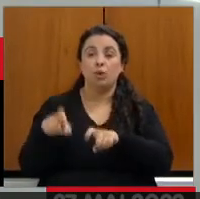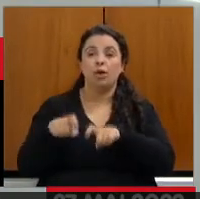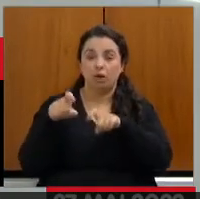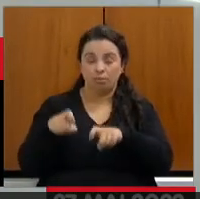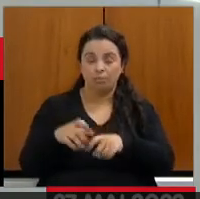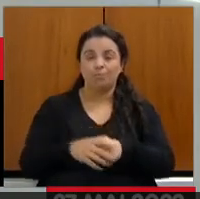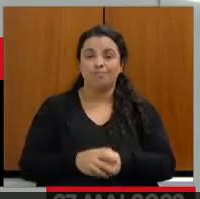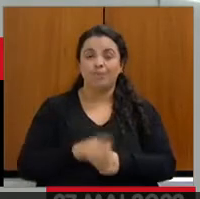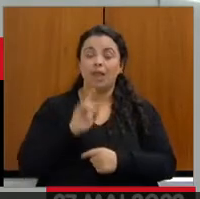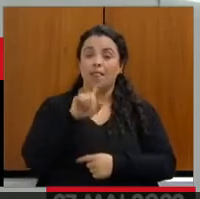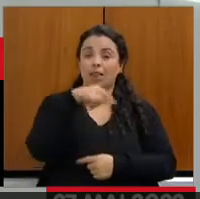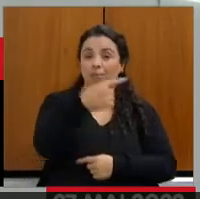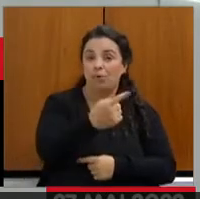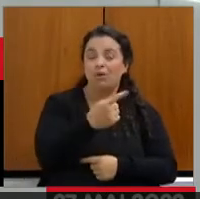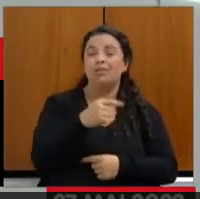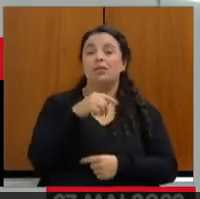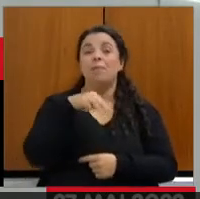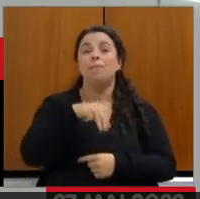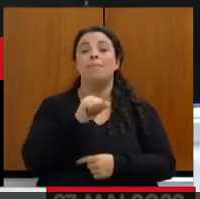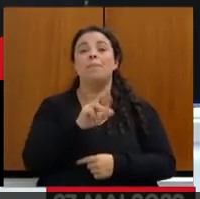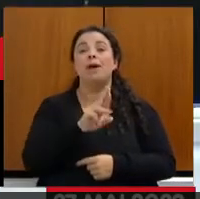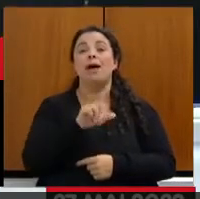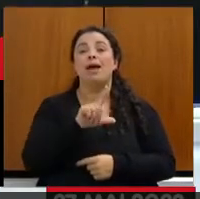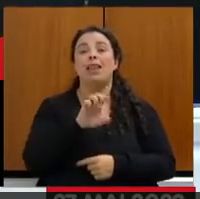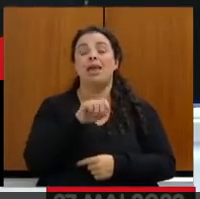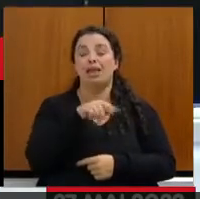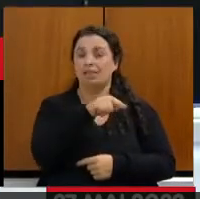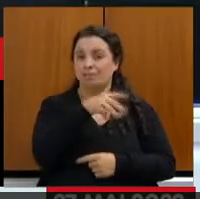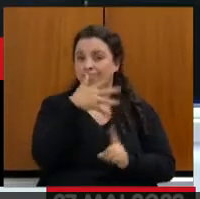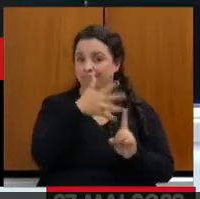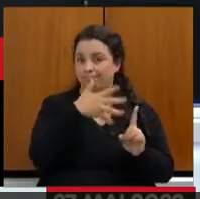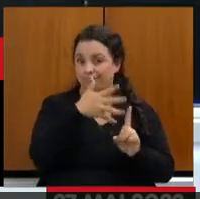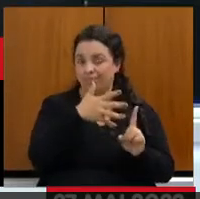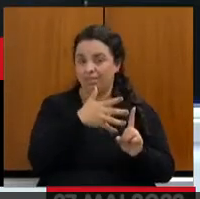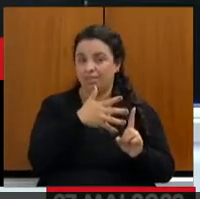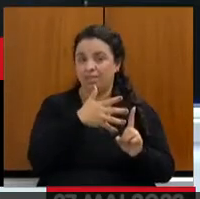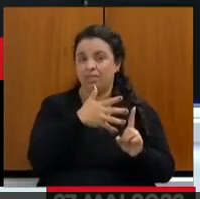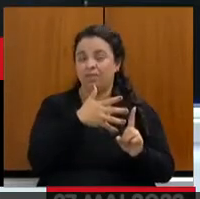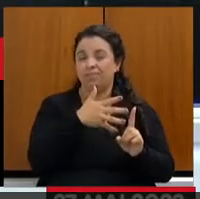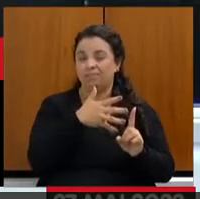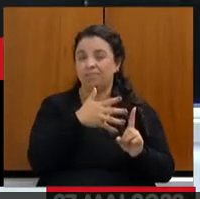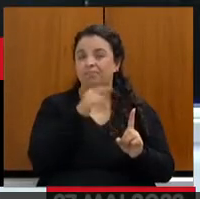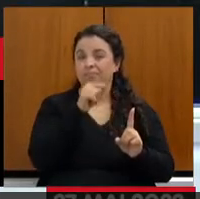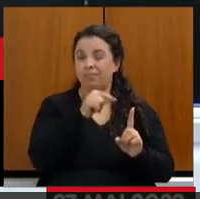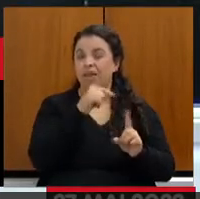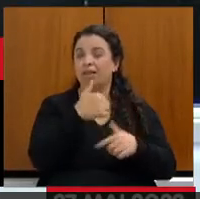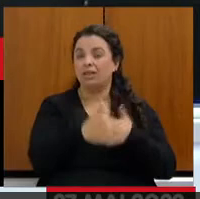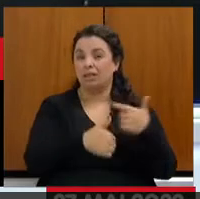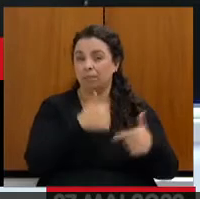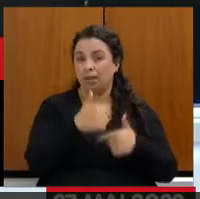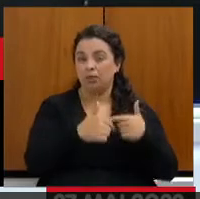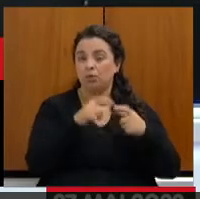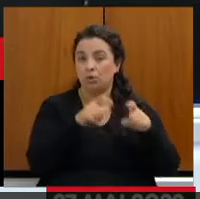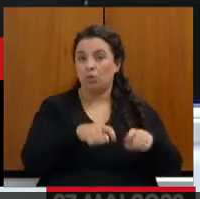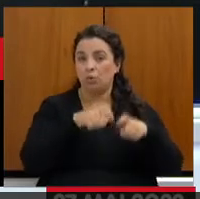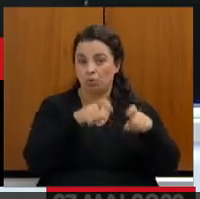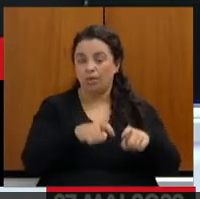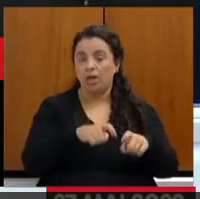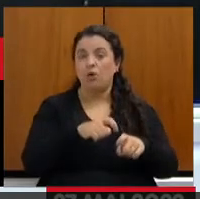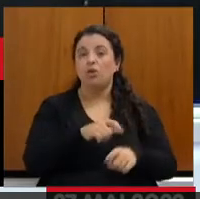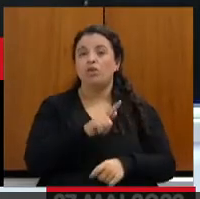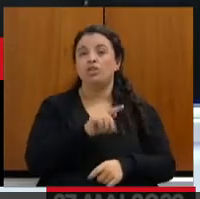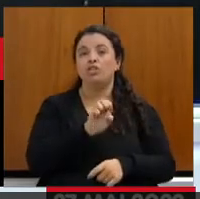Vamos ouvir Marlene a geladeira ela quer trabalhadora rural e